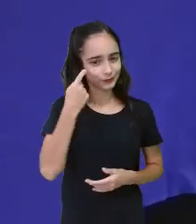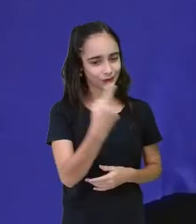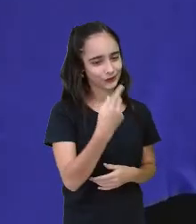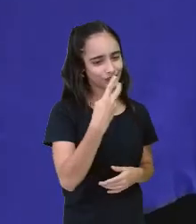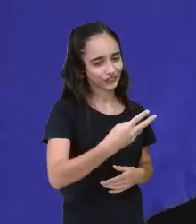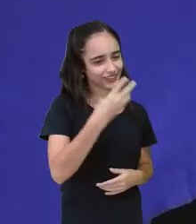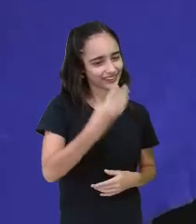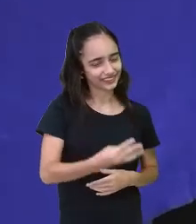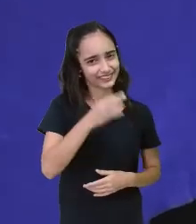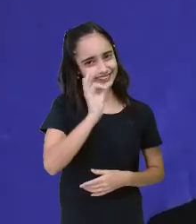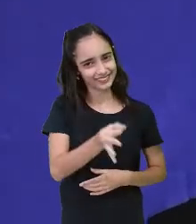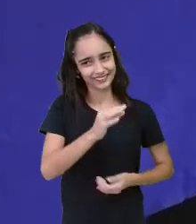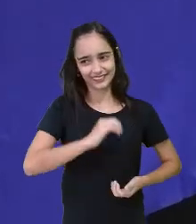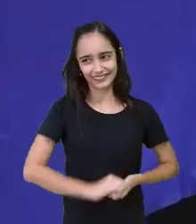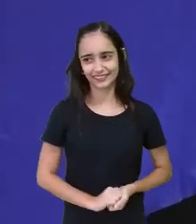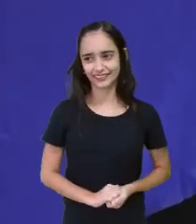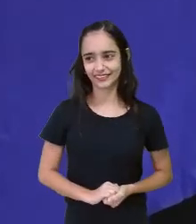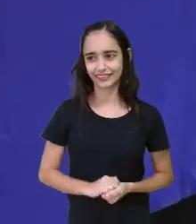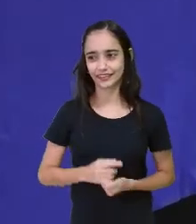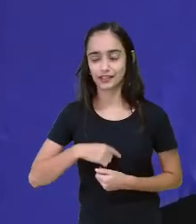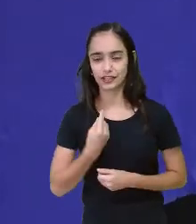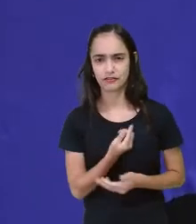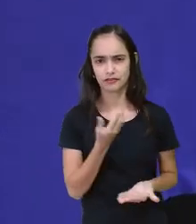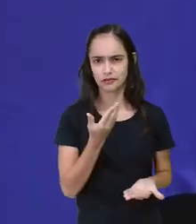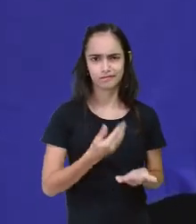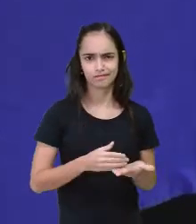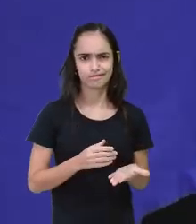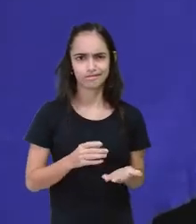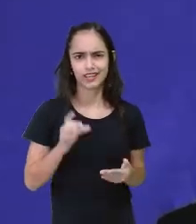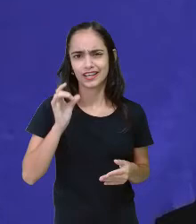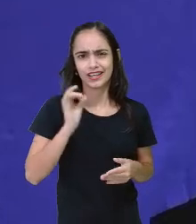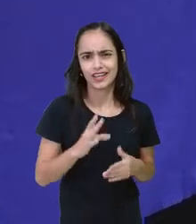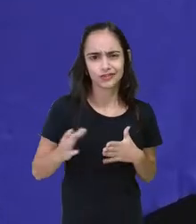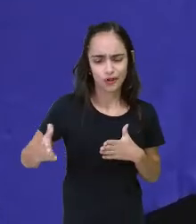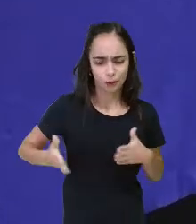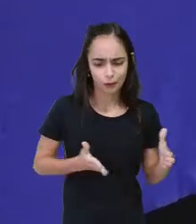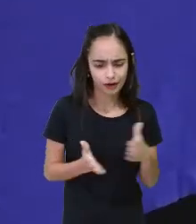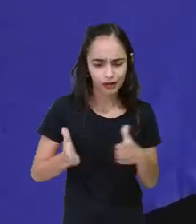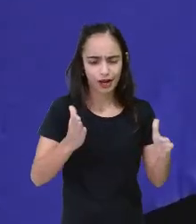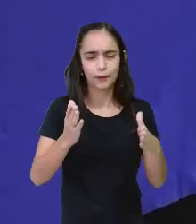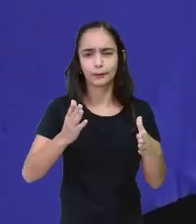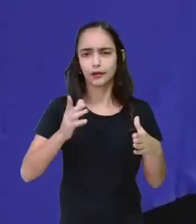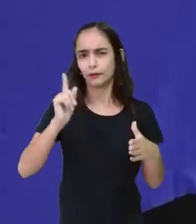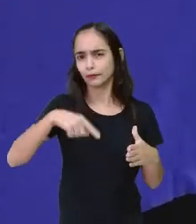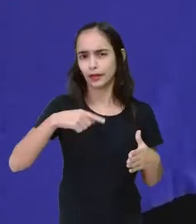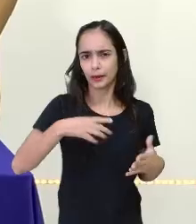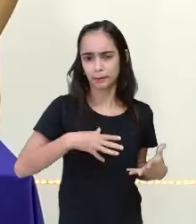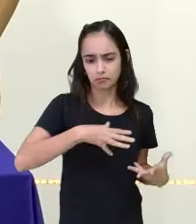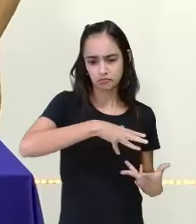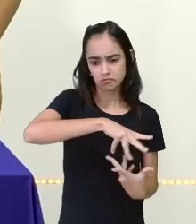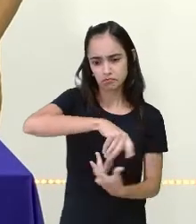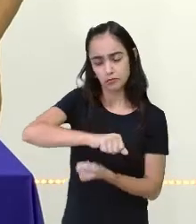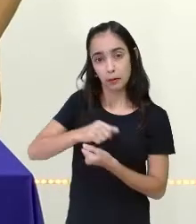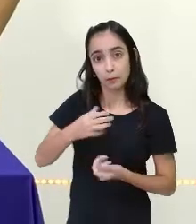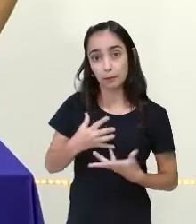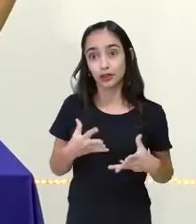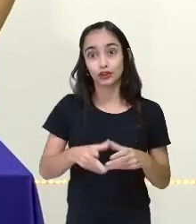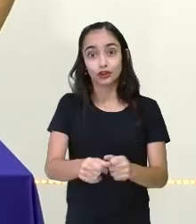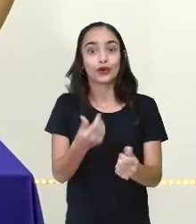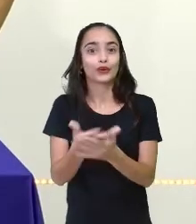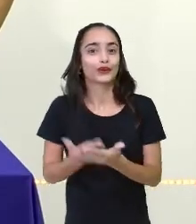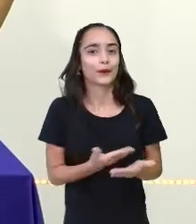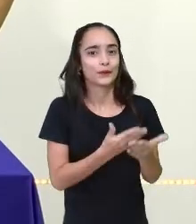3. A gente vai desconsiderar isso, porque essa trilha está sendo universal para todas as aulas. Aí,